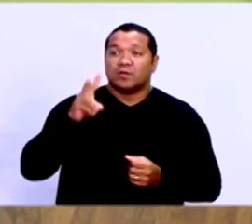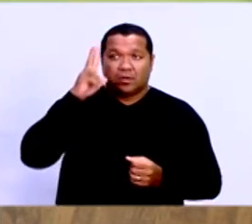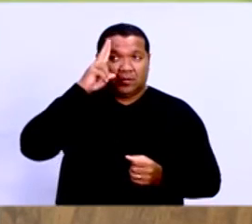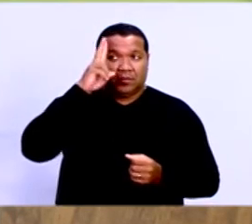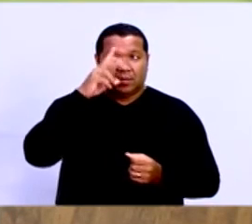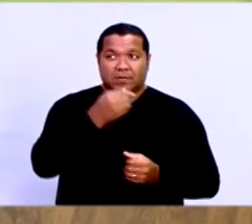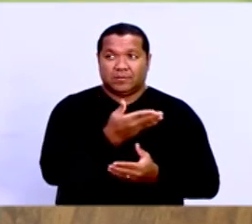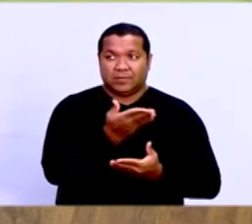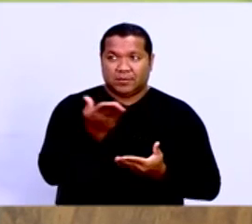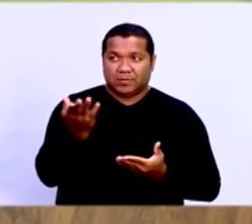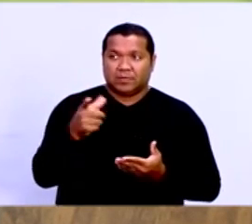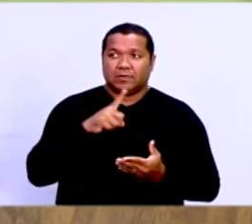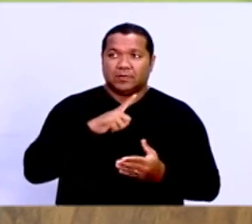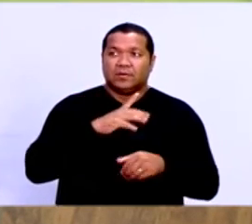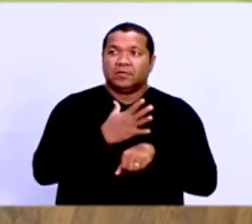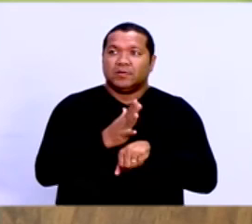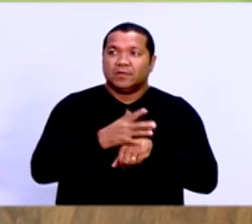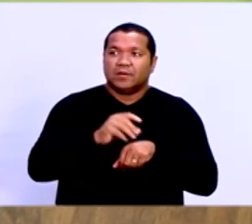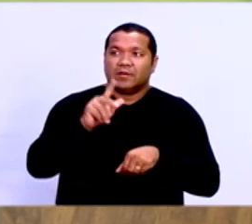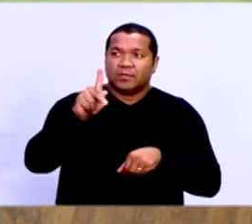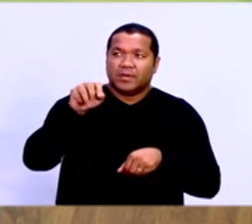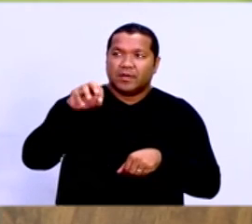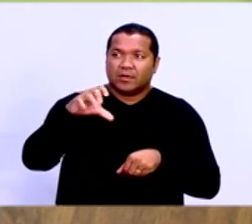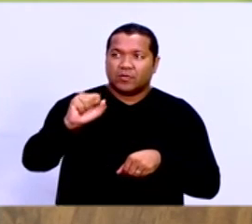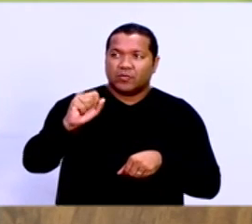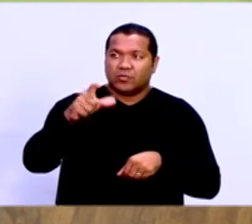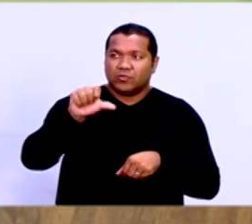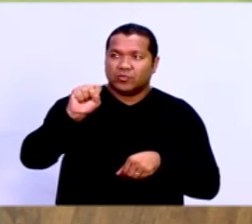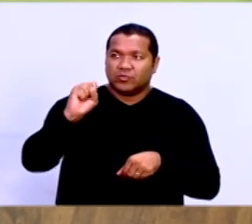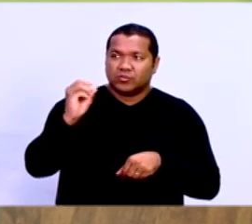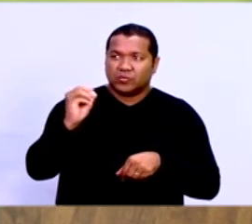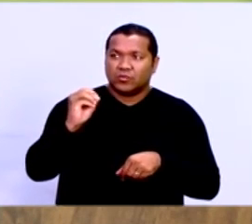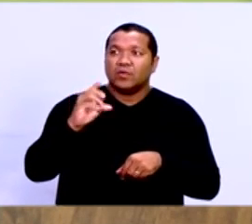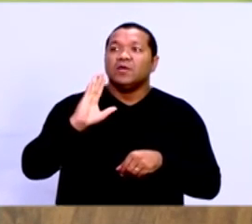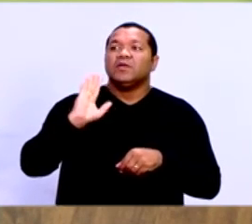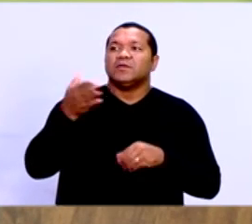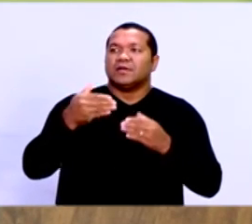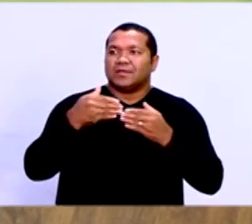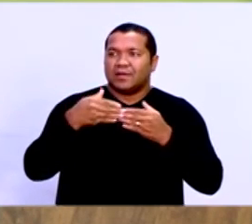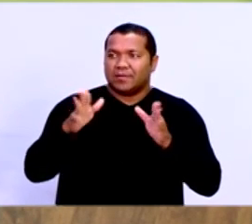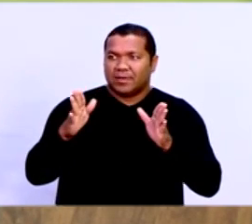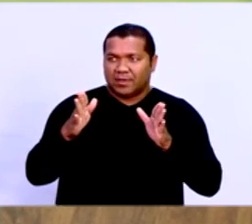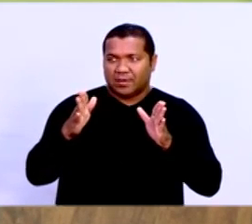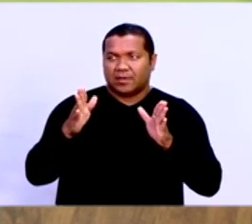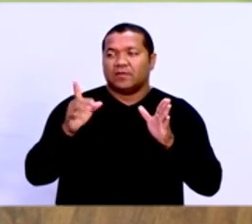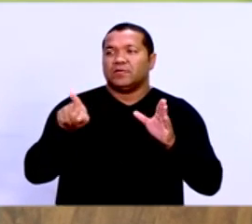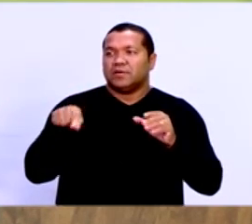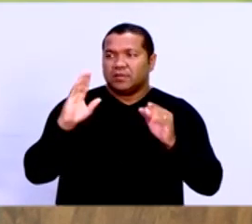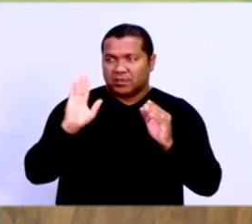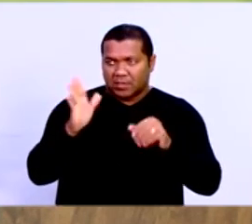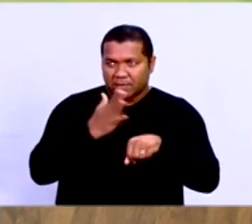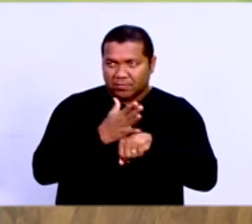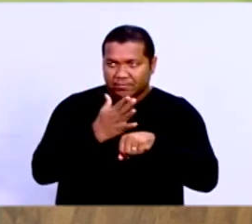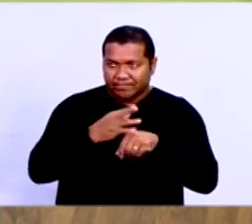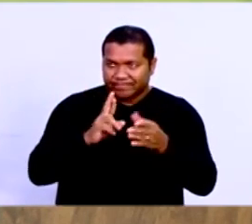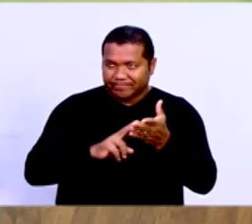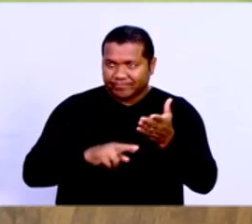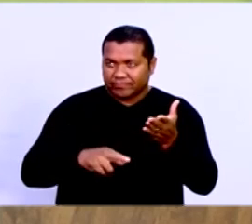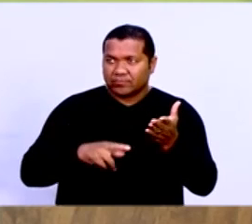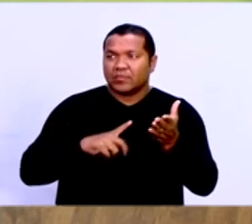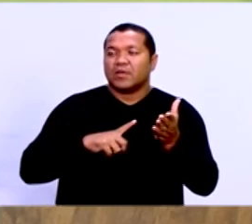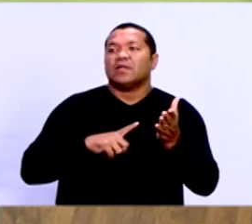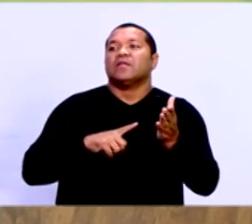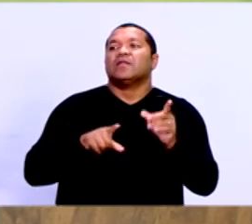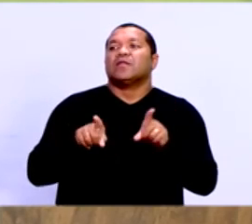vocês que nós temos atividade de percurso né e ela já está aberta vocês já podem desenvolver um questionário na